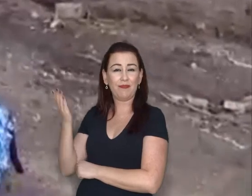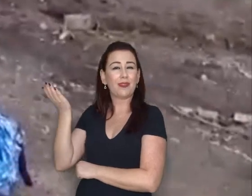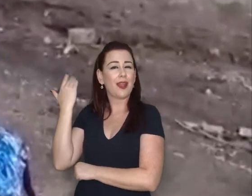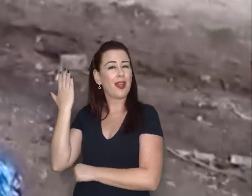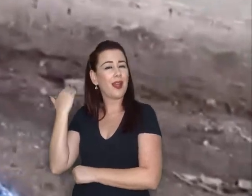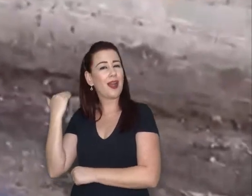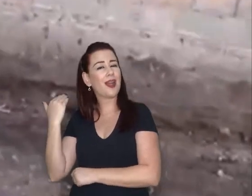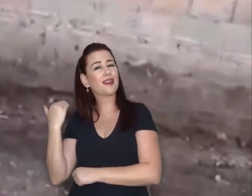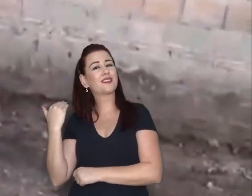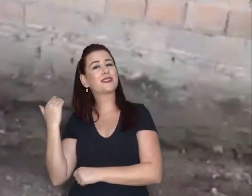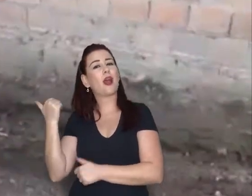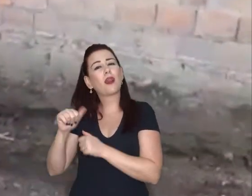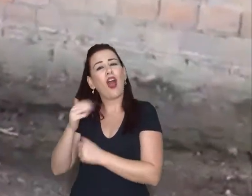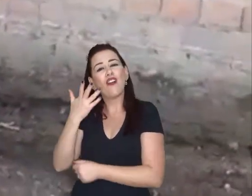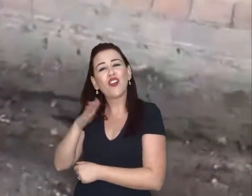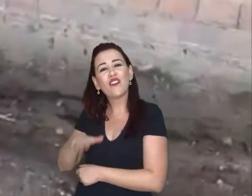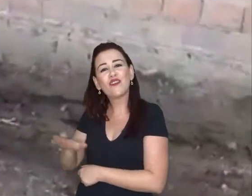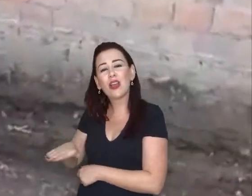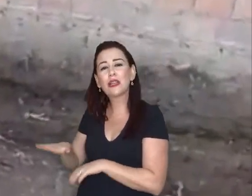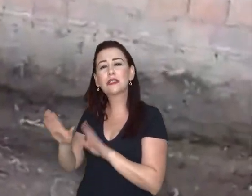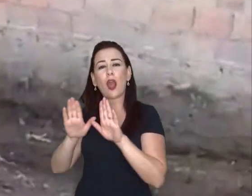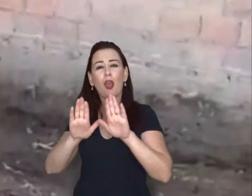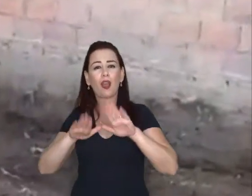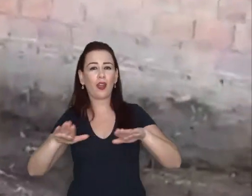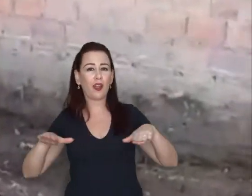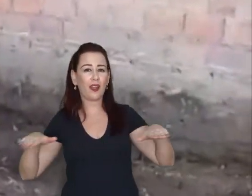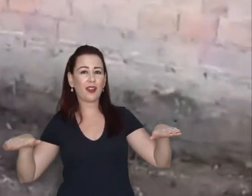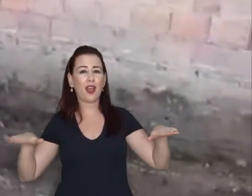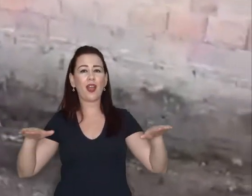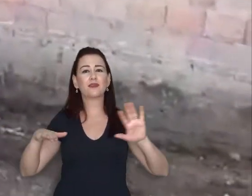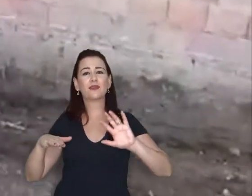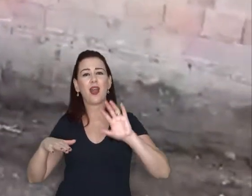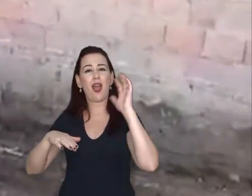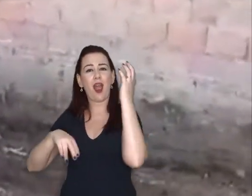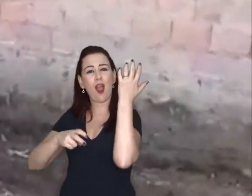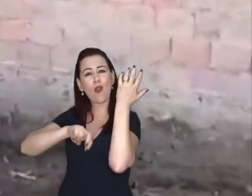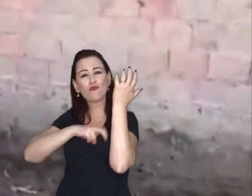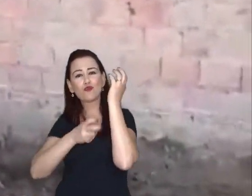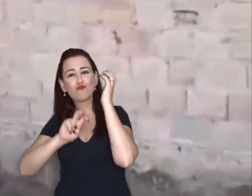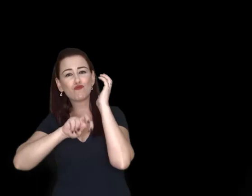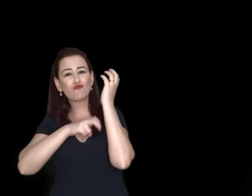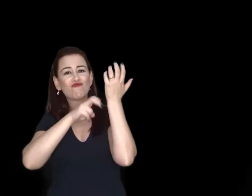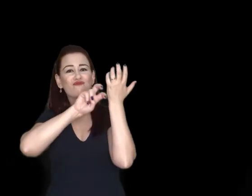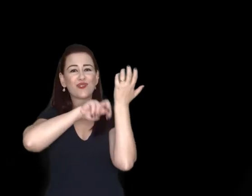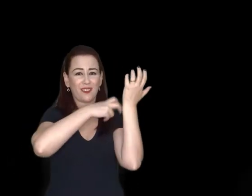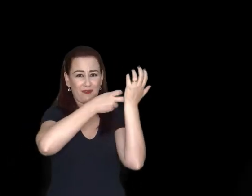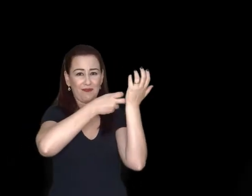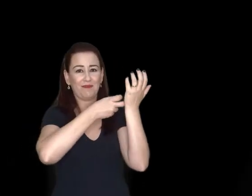Era crianças, meninos subindo na árvore.